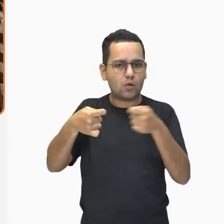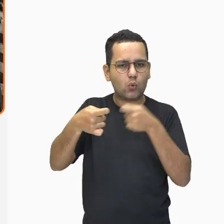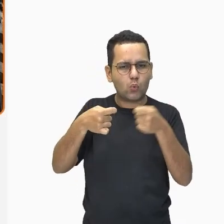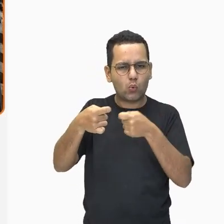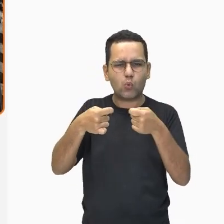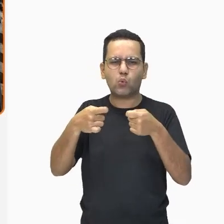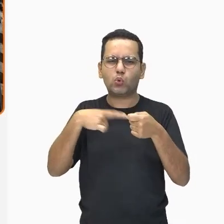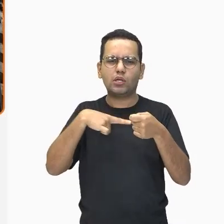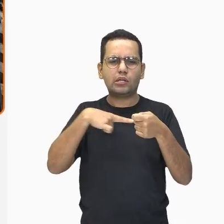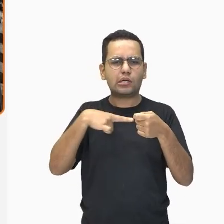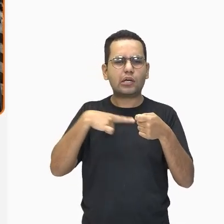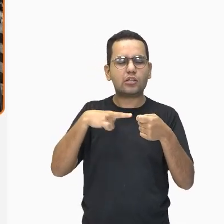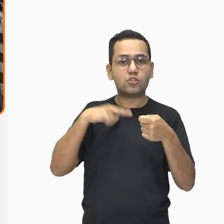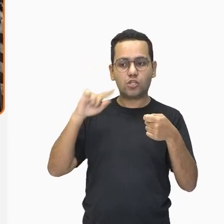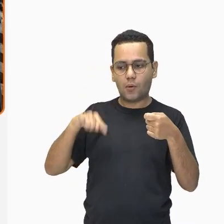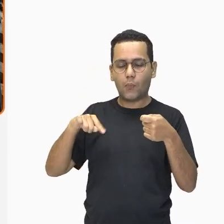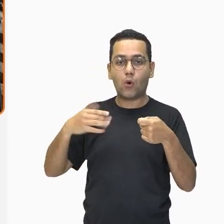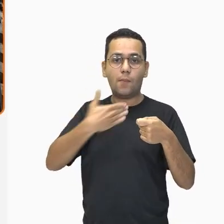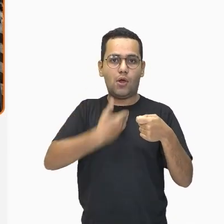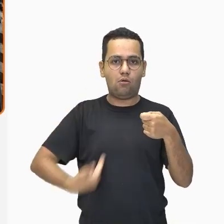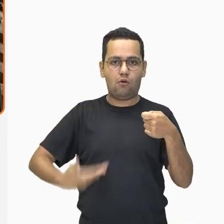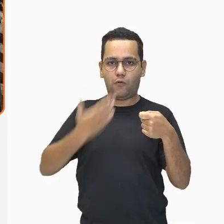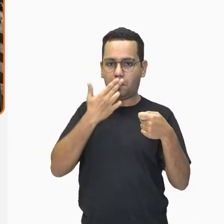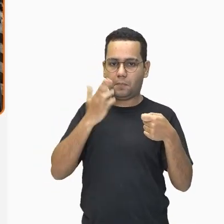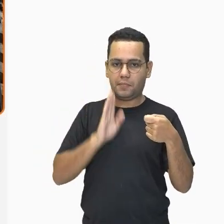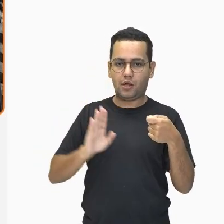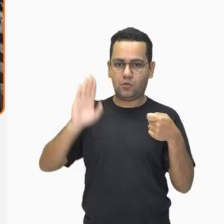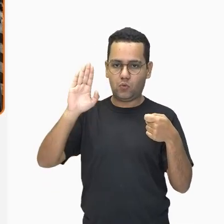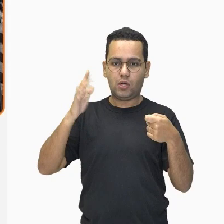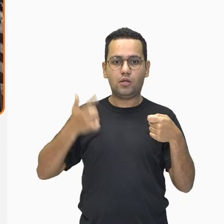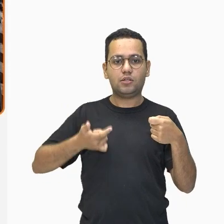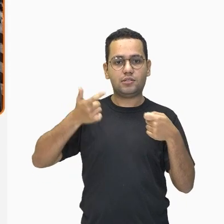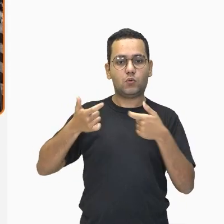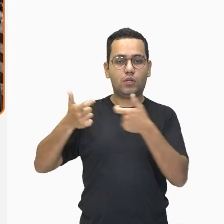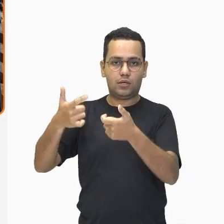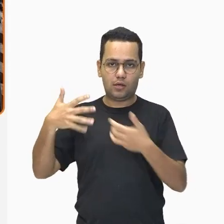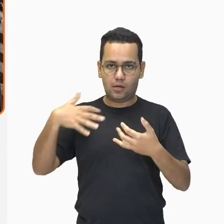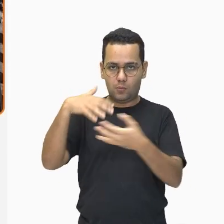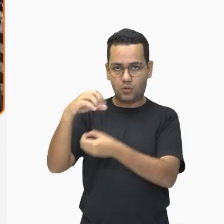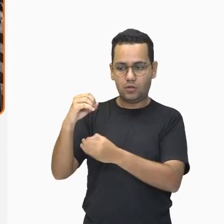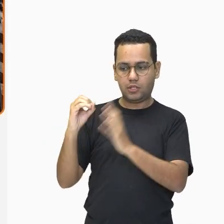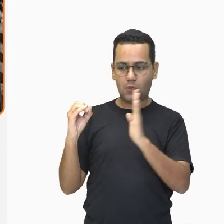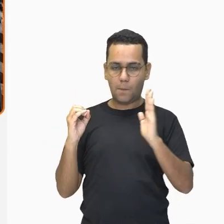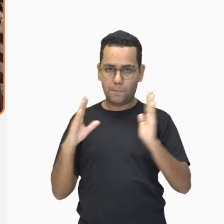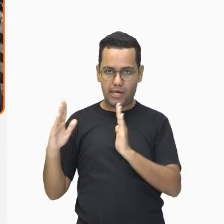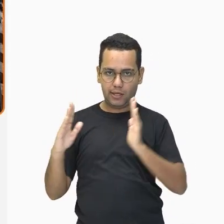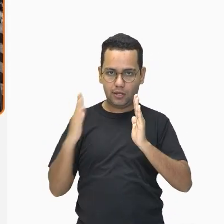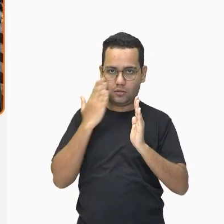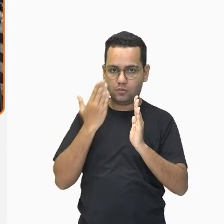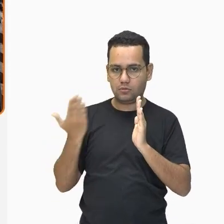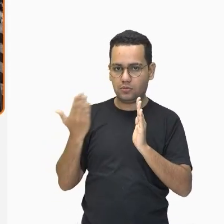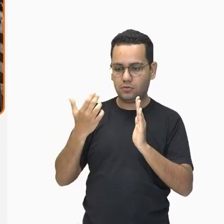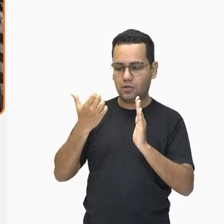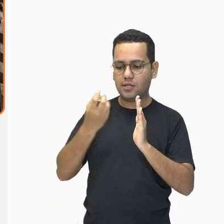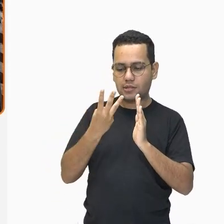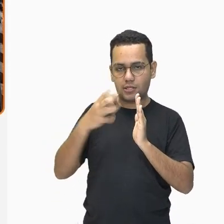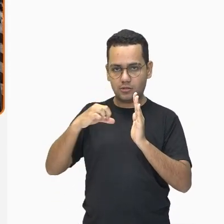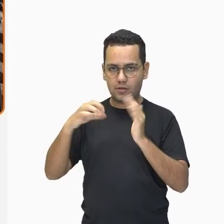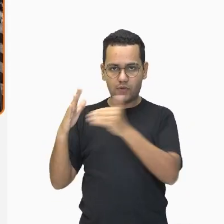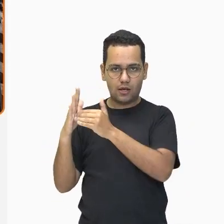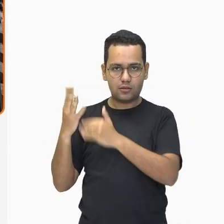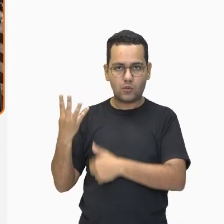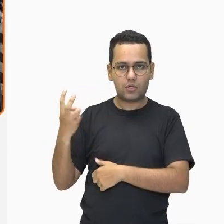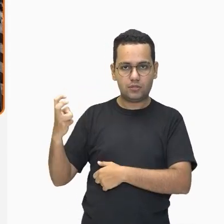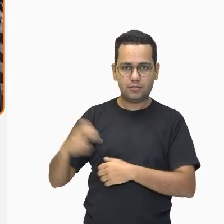regime nazista de Adolf Hitler durante a Segunda Guerra Mundial, que vai de 39 a 45. Trouxe para vocês